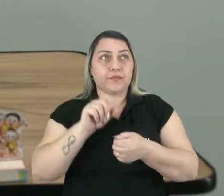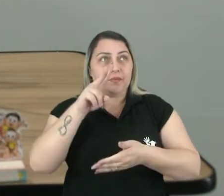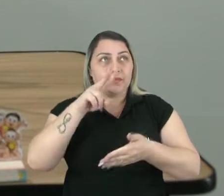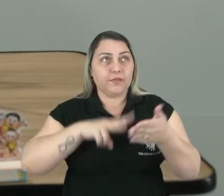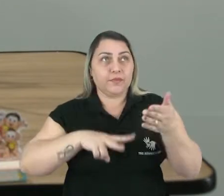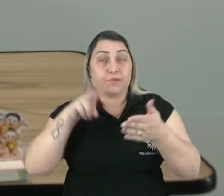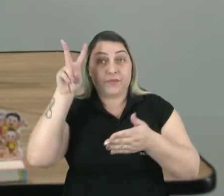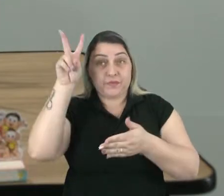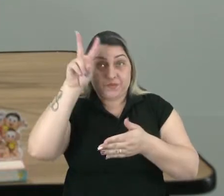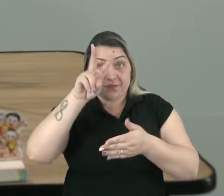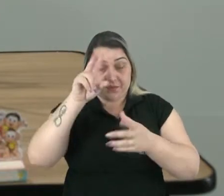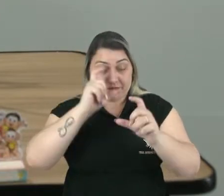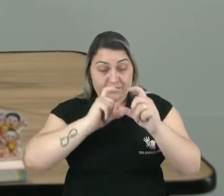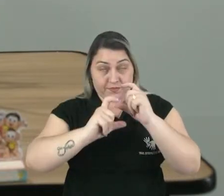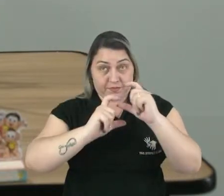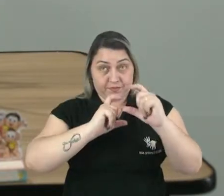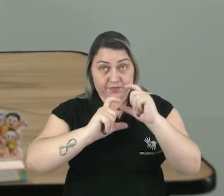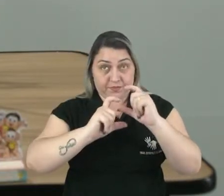história em